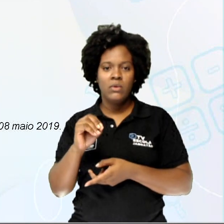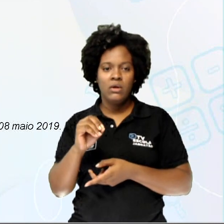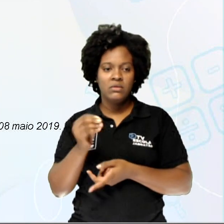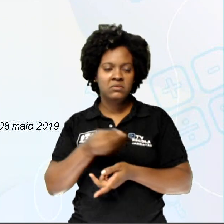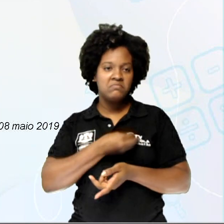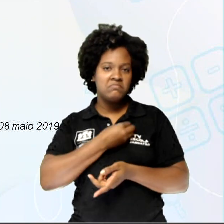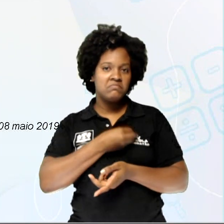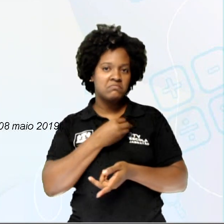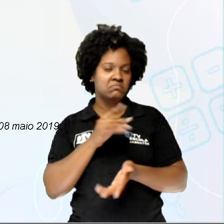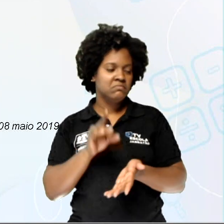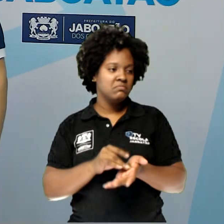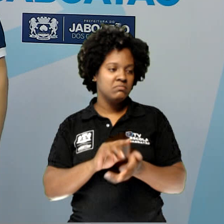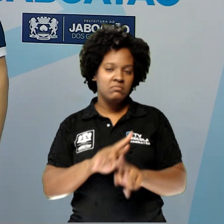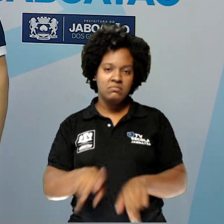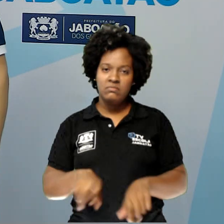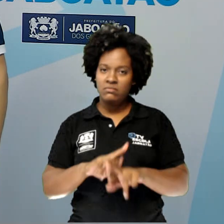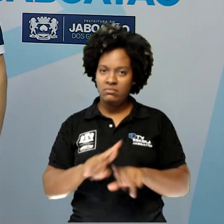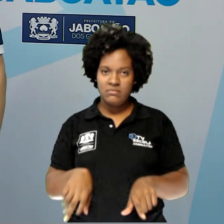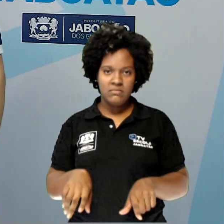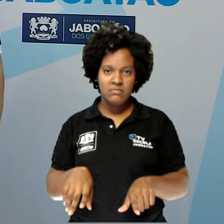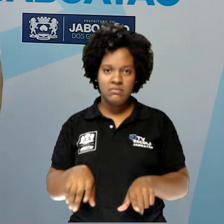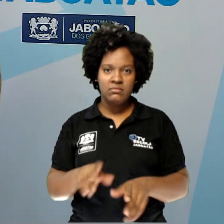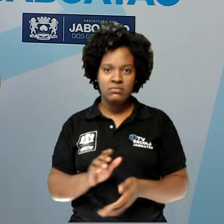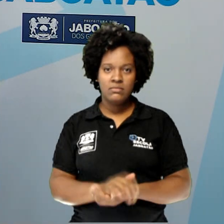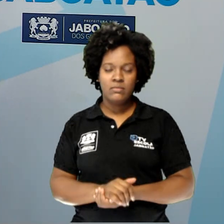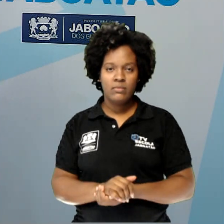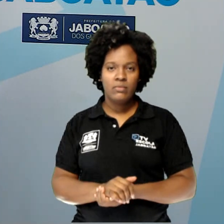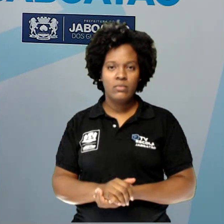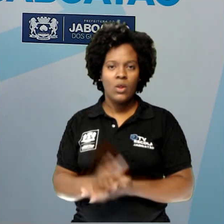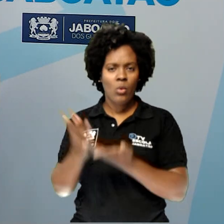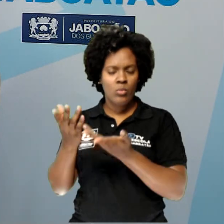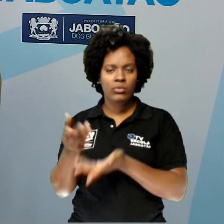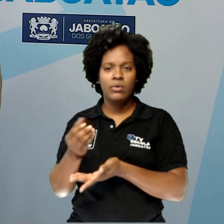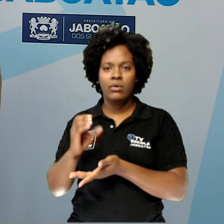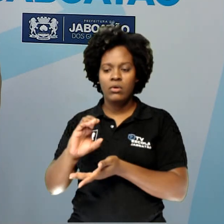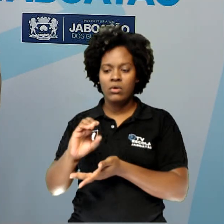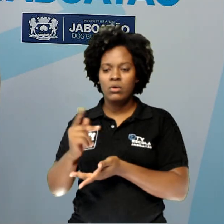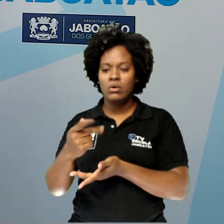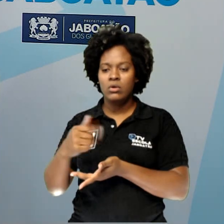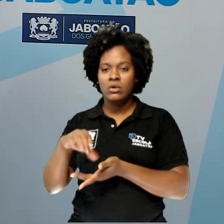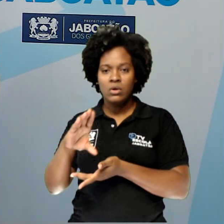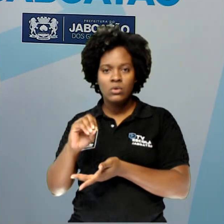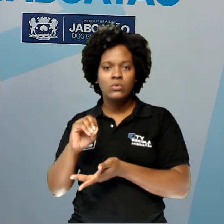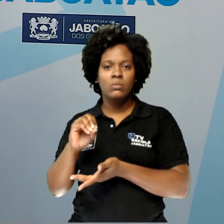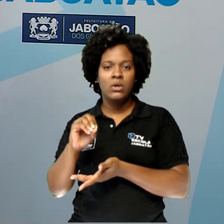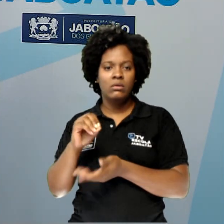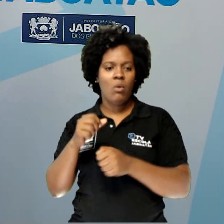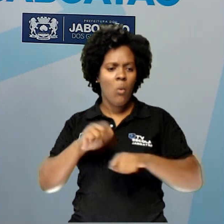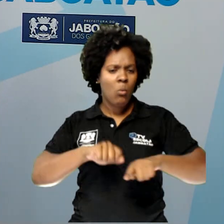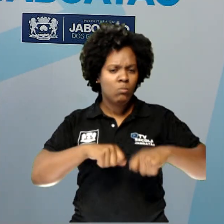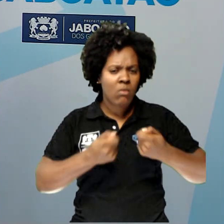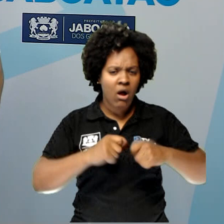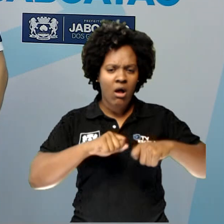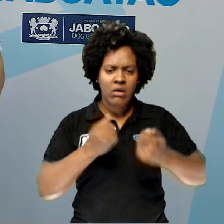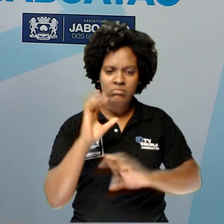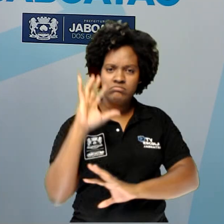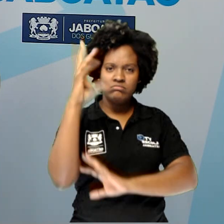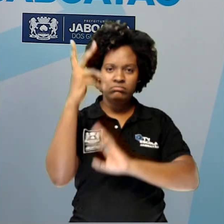aí é atribuído a Luiz Gonzaga, né? Chico Mendes é um cara que se mobilizou bastante para defender as questões